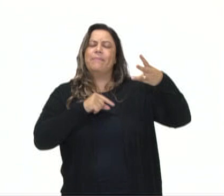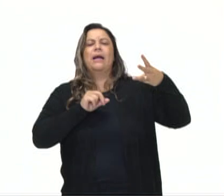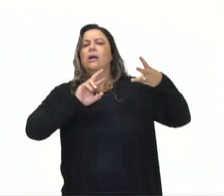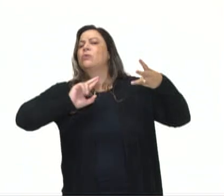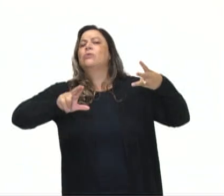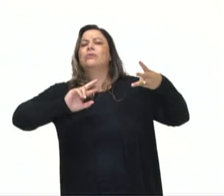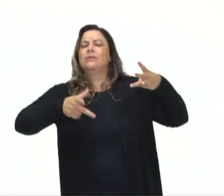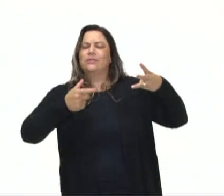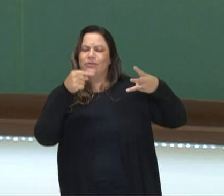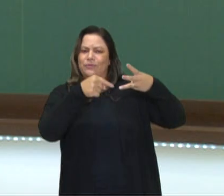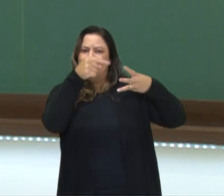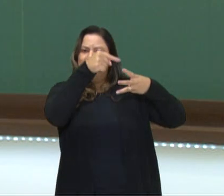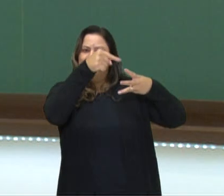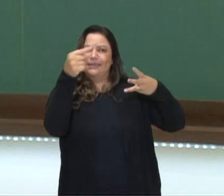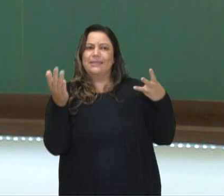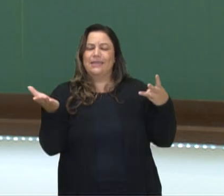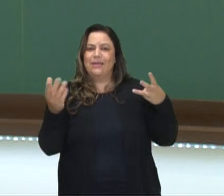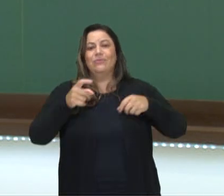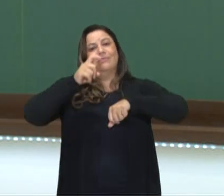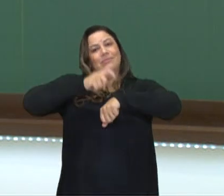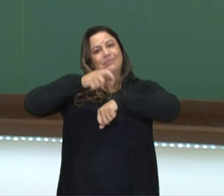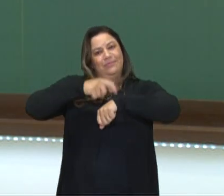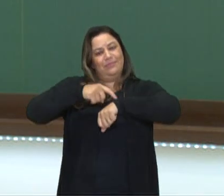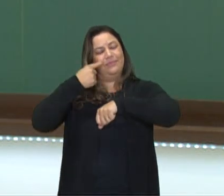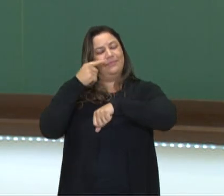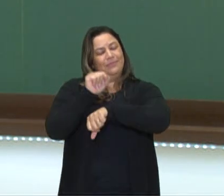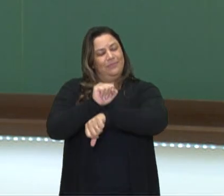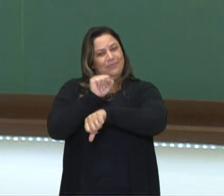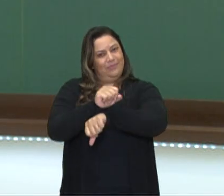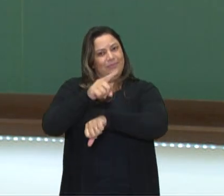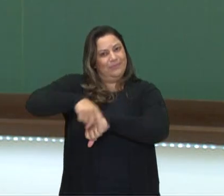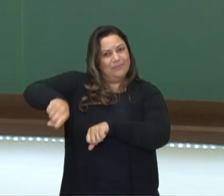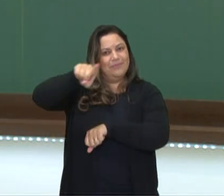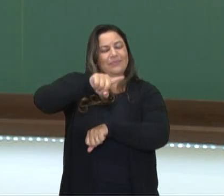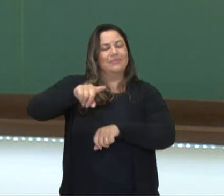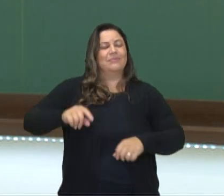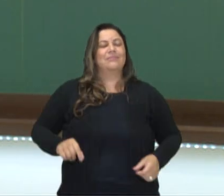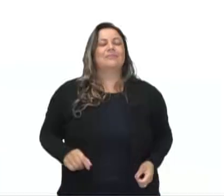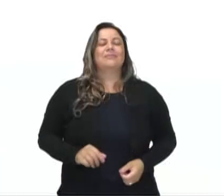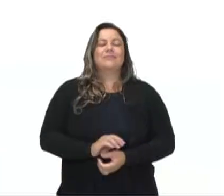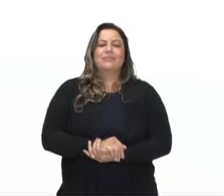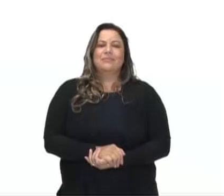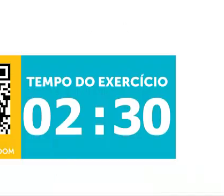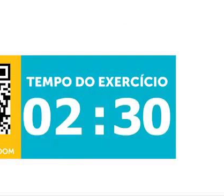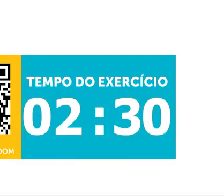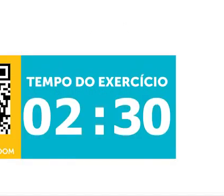e fenômenos climáticos. O tempo está na tela e eu estou aguardando você fazer o registro no seu caderno.